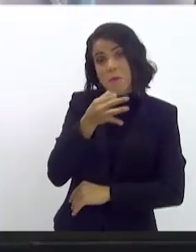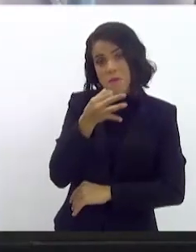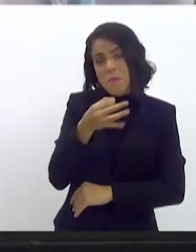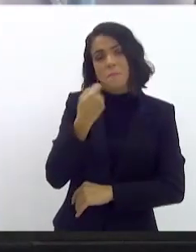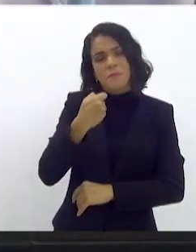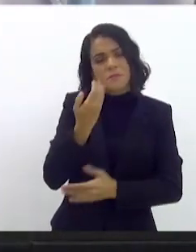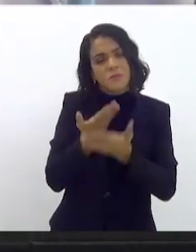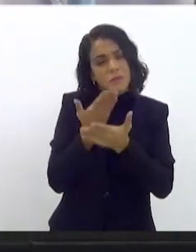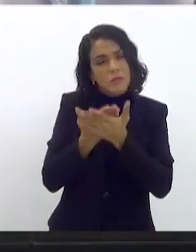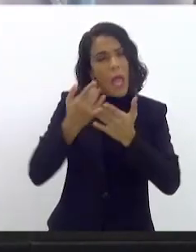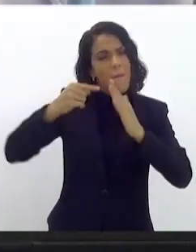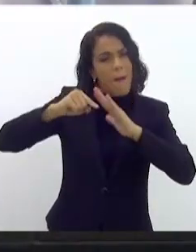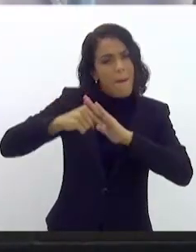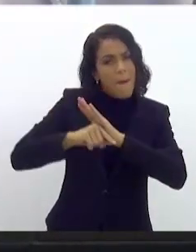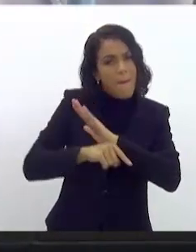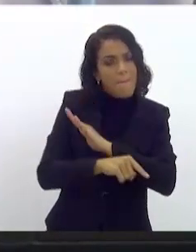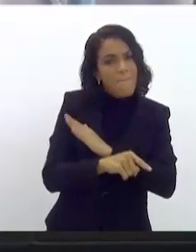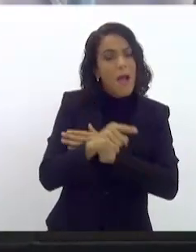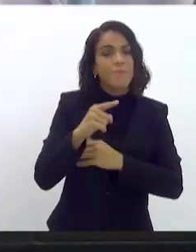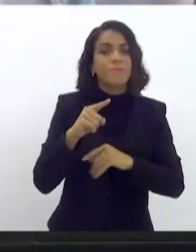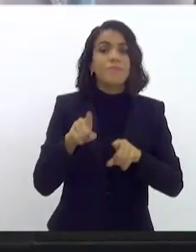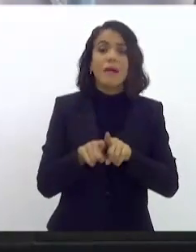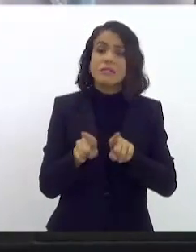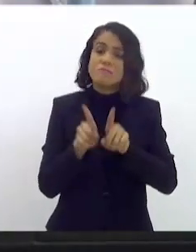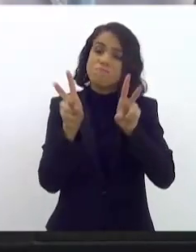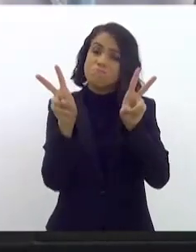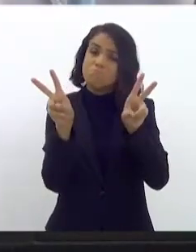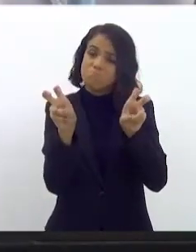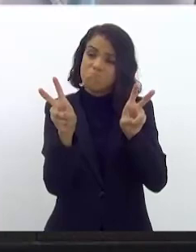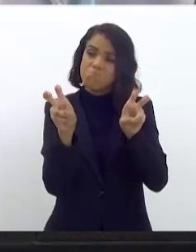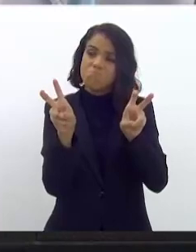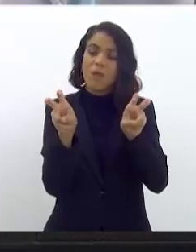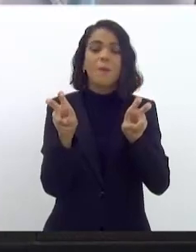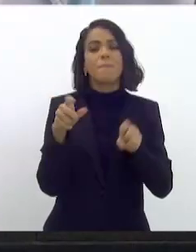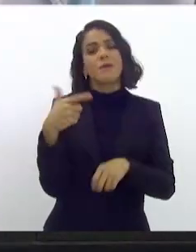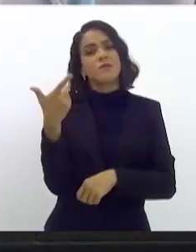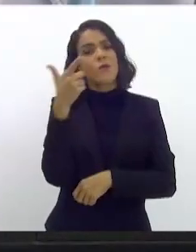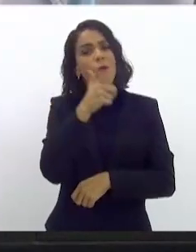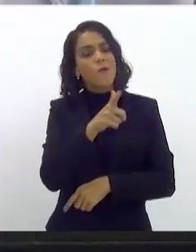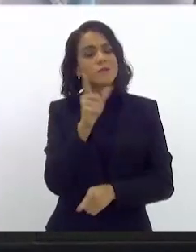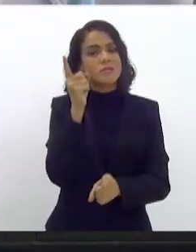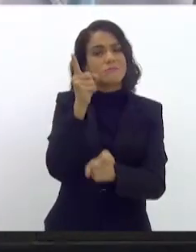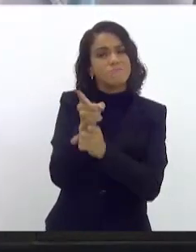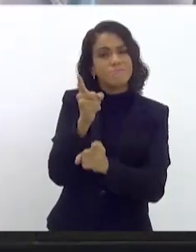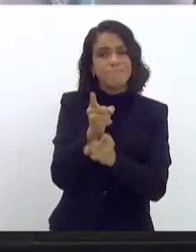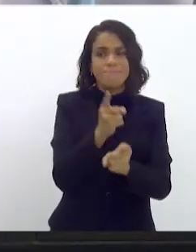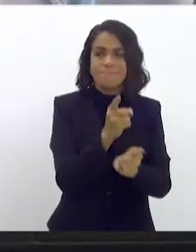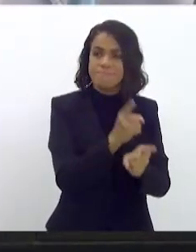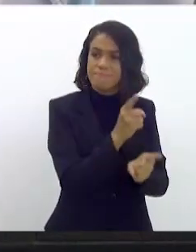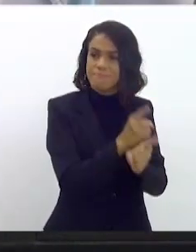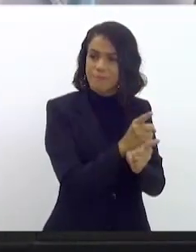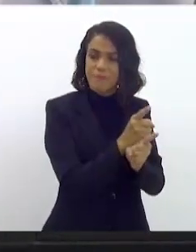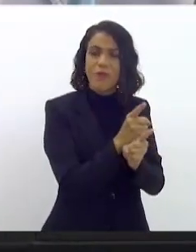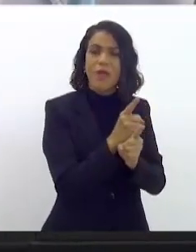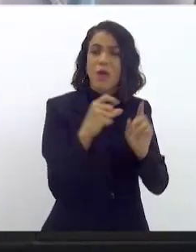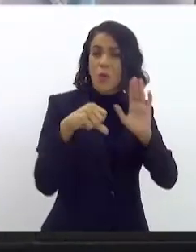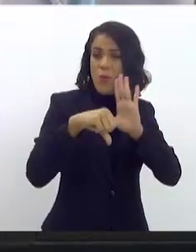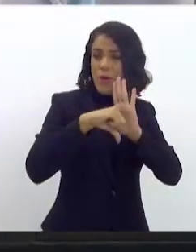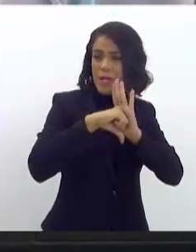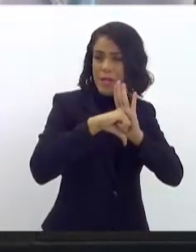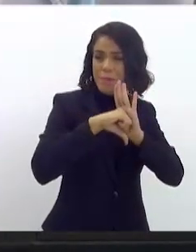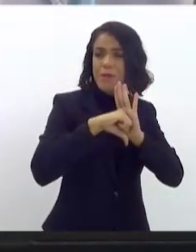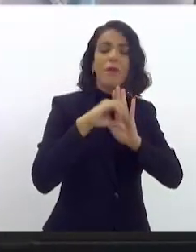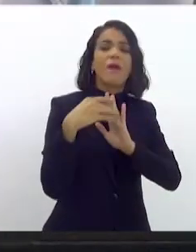mais profundamente, um subtítulo para que a gente possa identificar em todos os crimes, né,